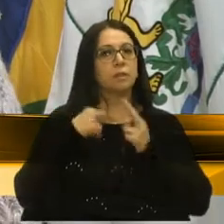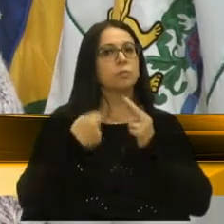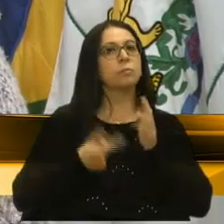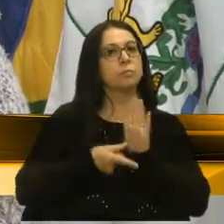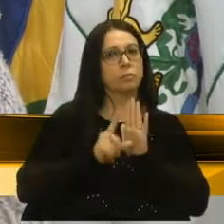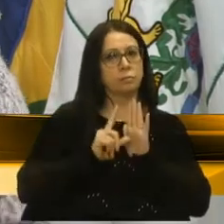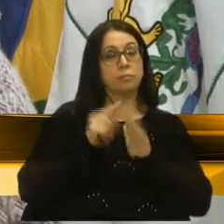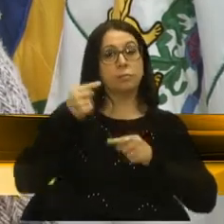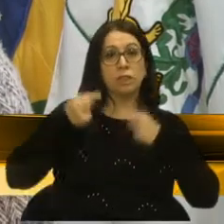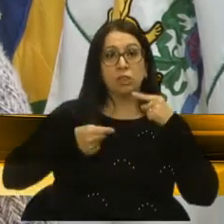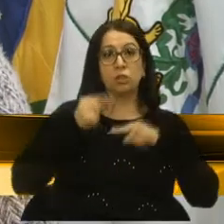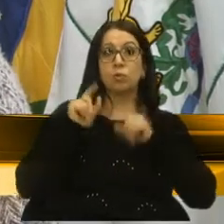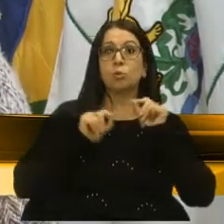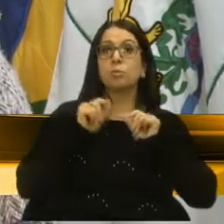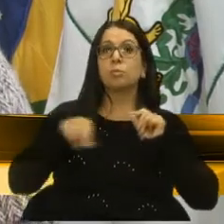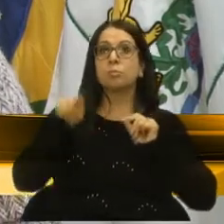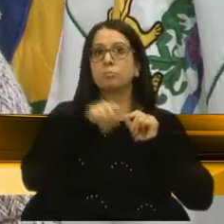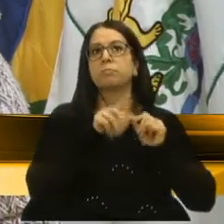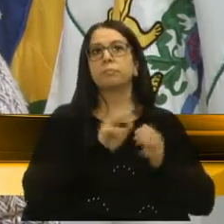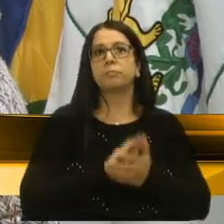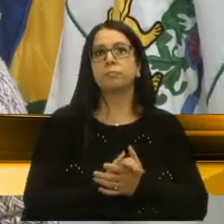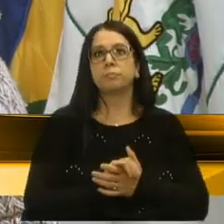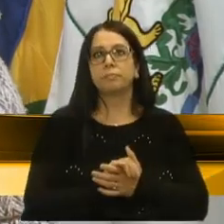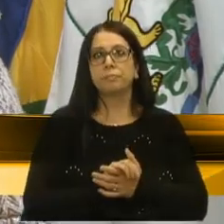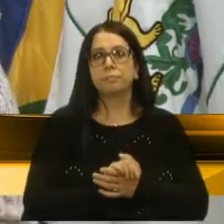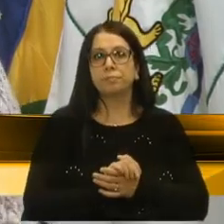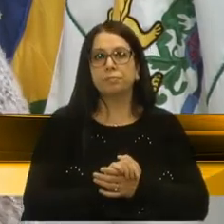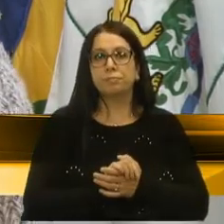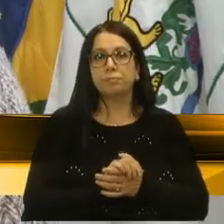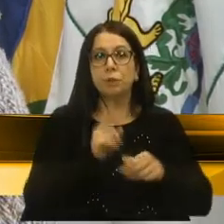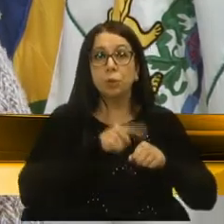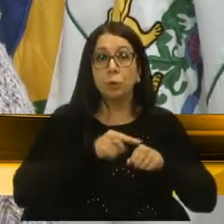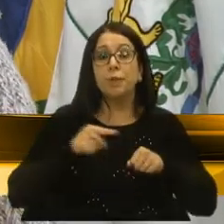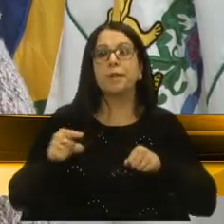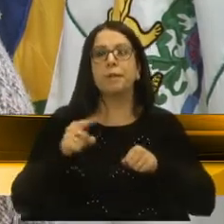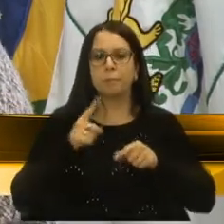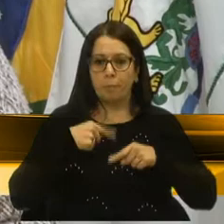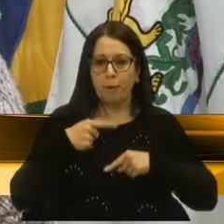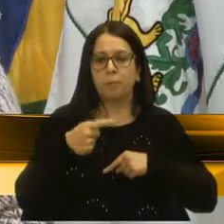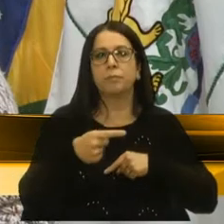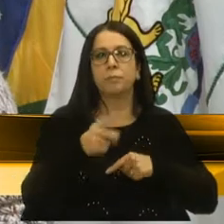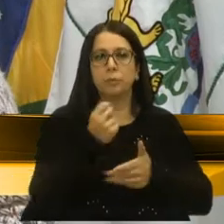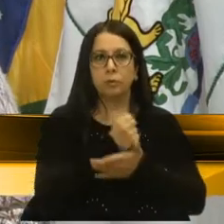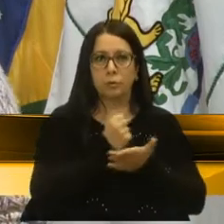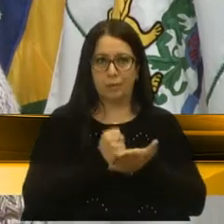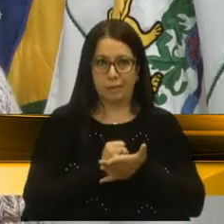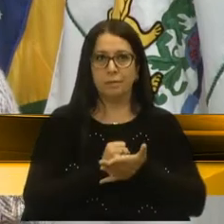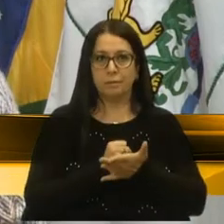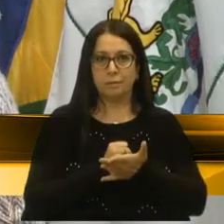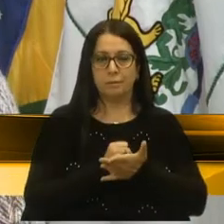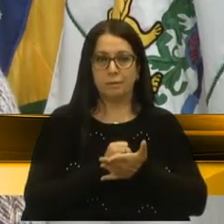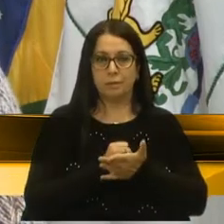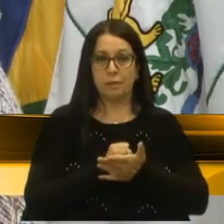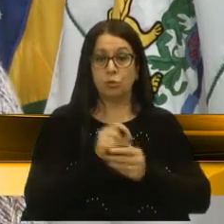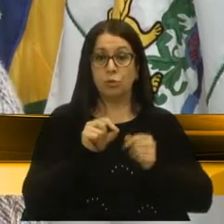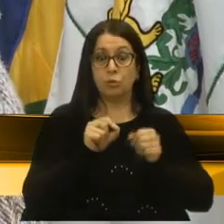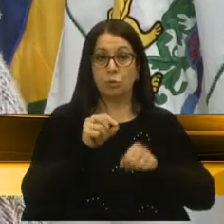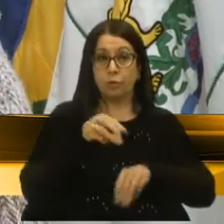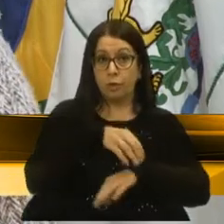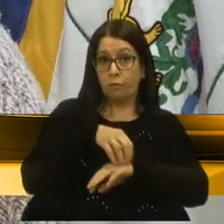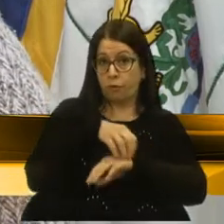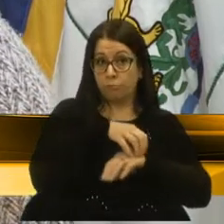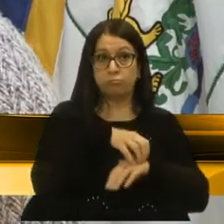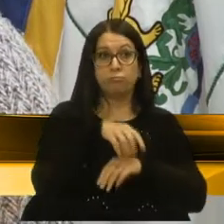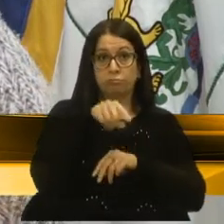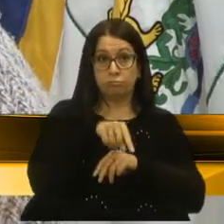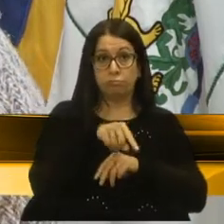gente discutiu sobre essa questão do prazo, né, de prorrogação do contrato do transporte coletivo, e a gente